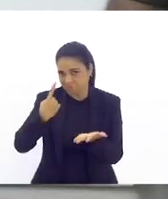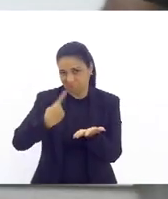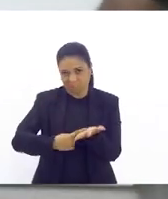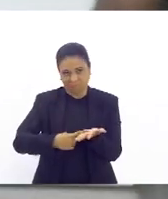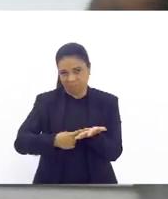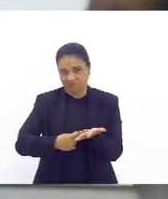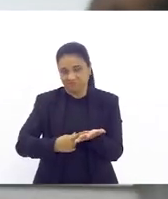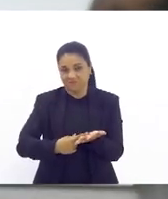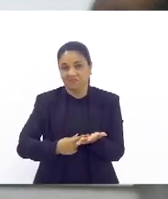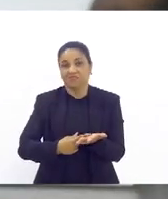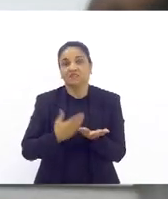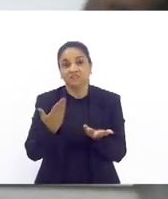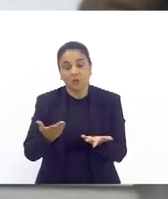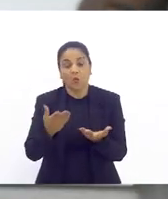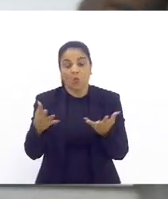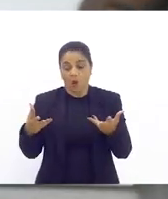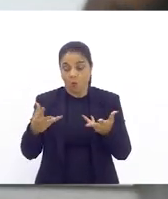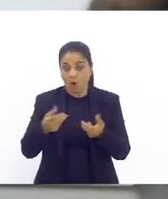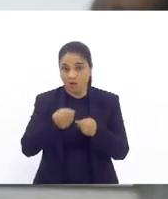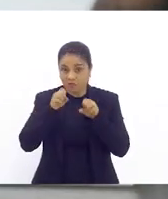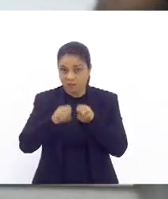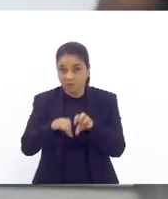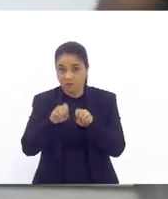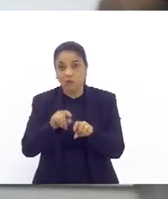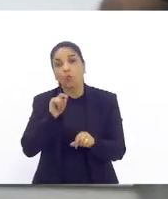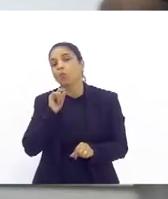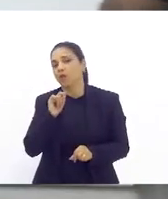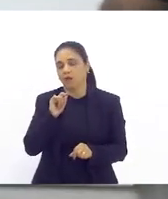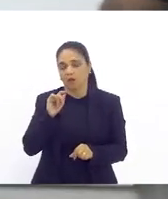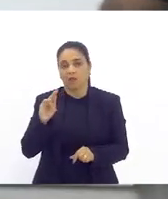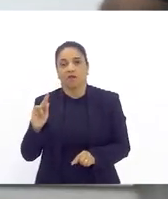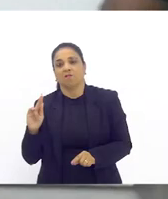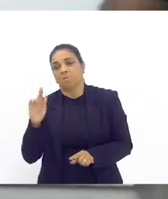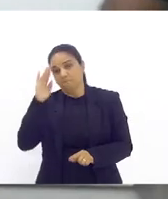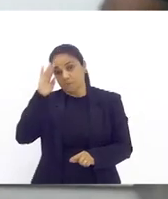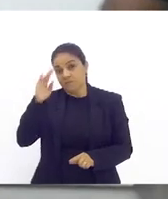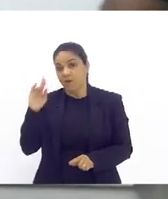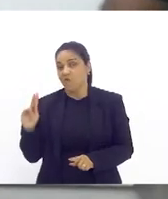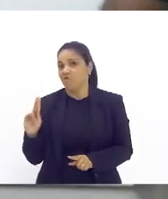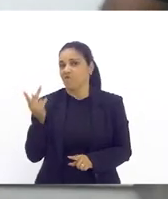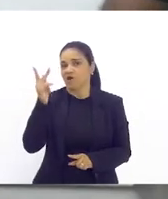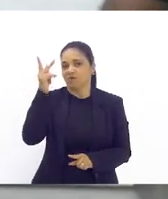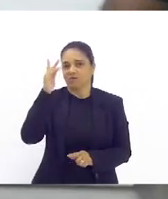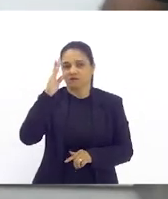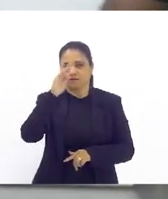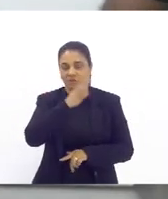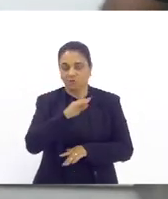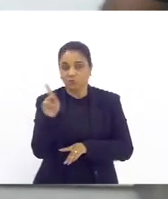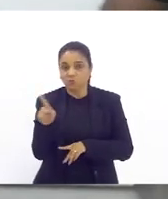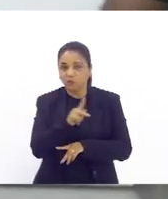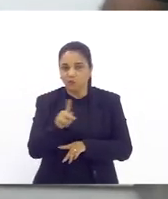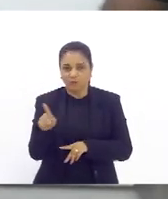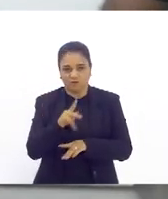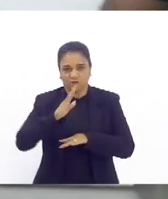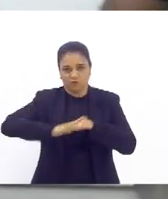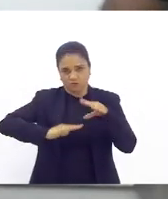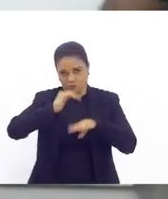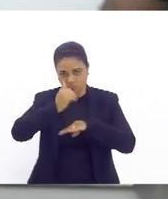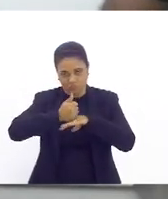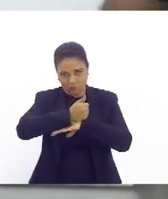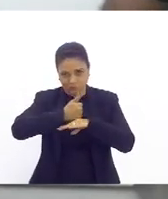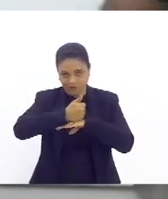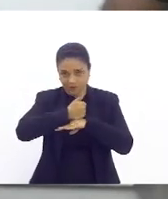perpassa necessariamente pela valorização do profissional né e não é à toa que há anos